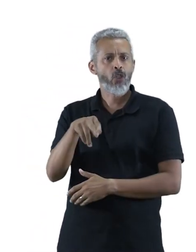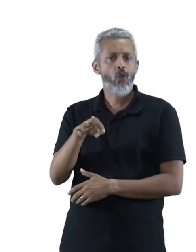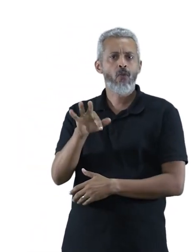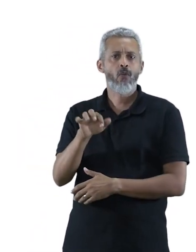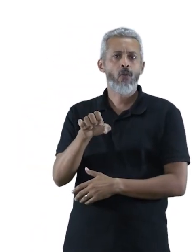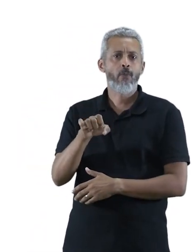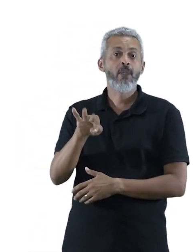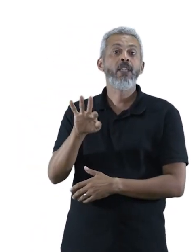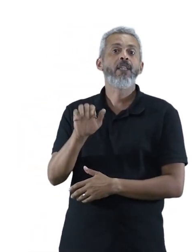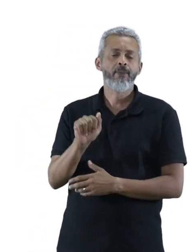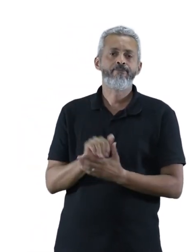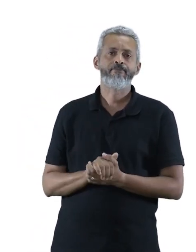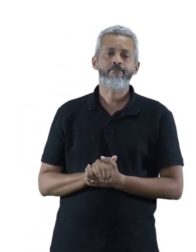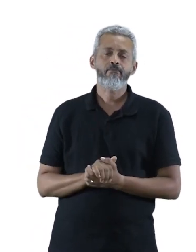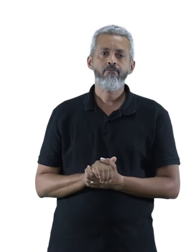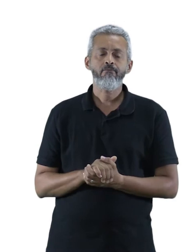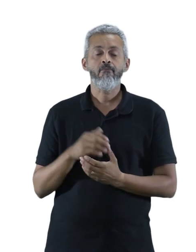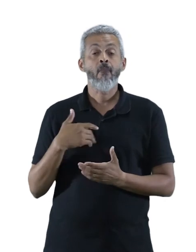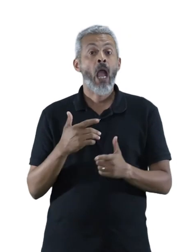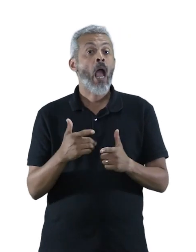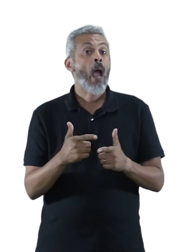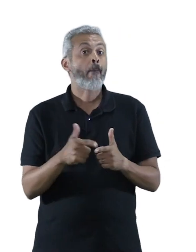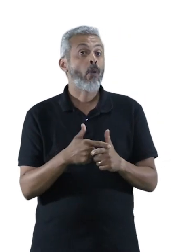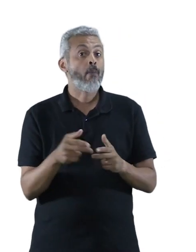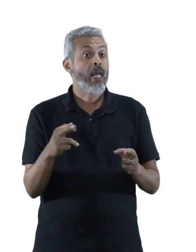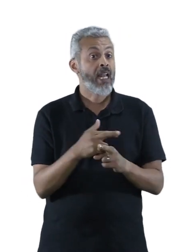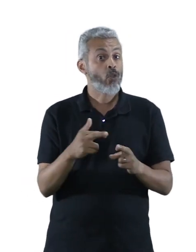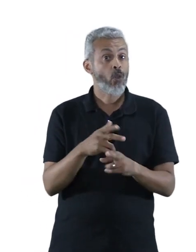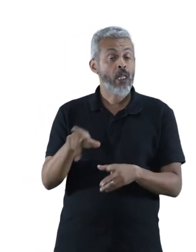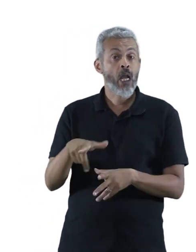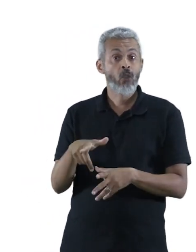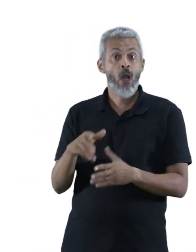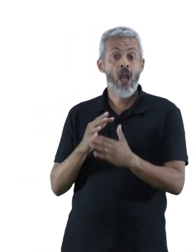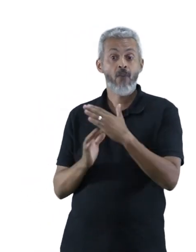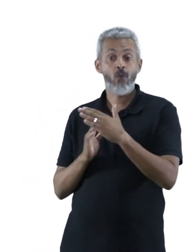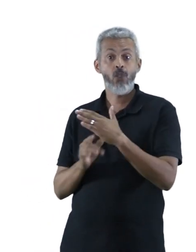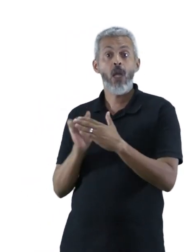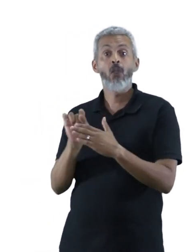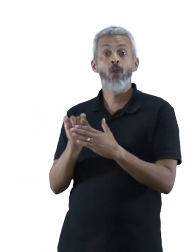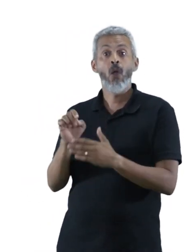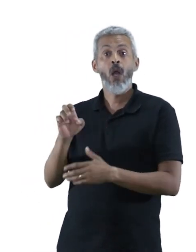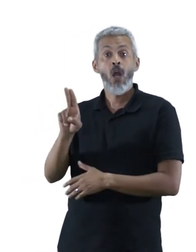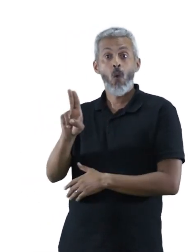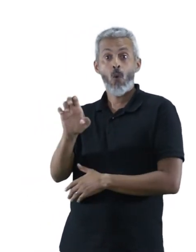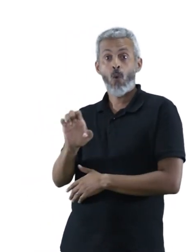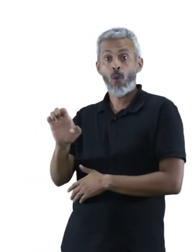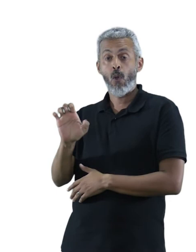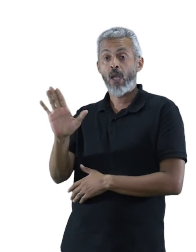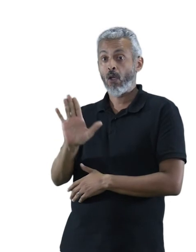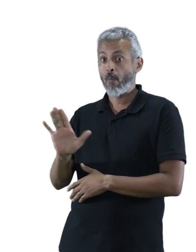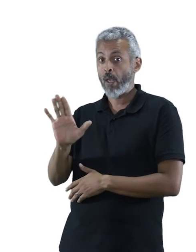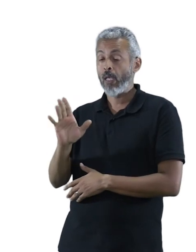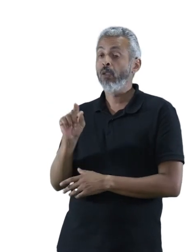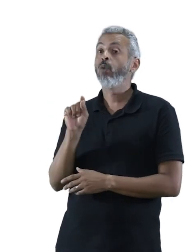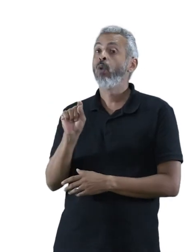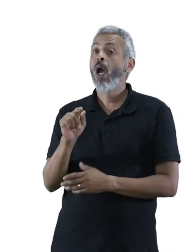Bom, como a gente falou, os problemas relacionados ao terrorismo, os problemas relacionados aos refugiados, fizeram com que a União Europeia